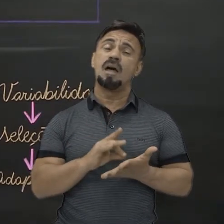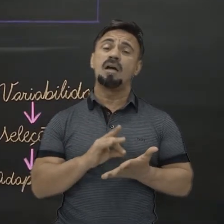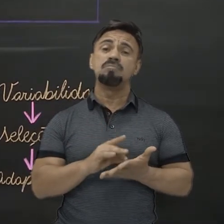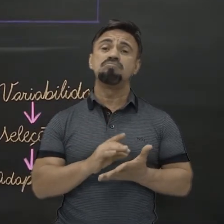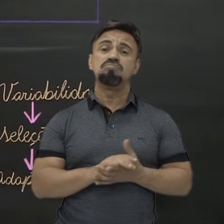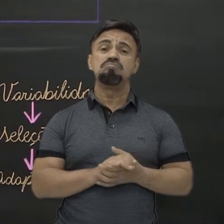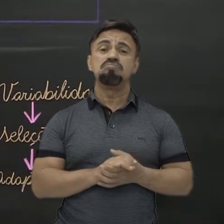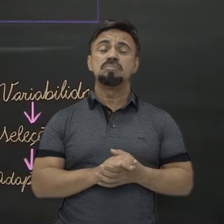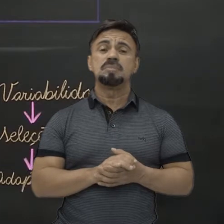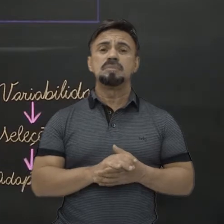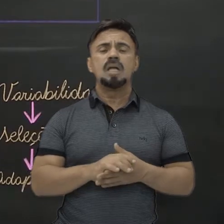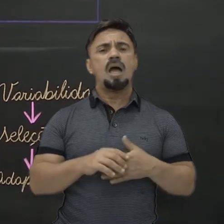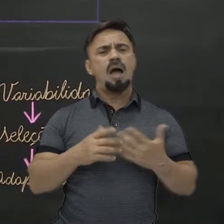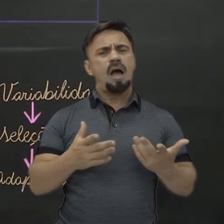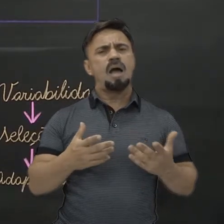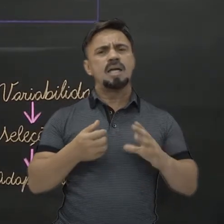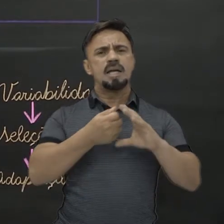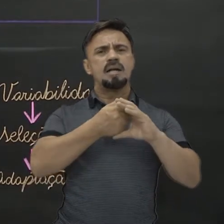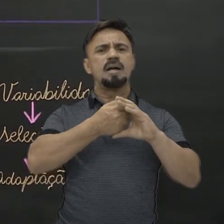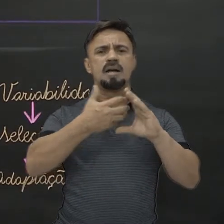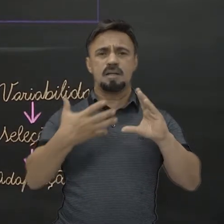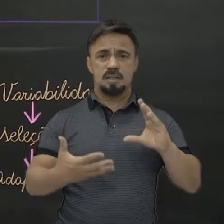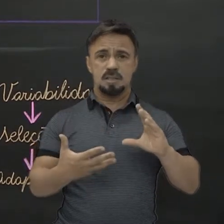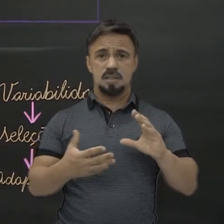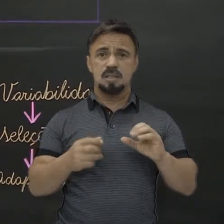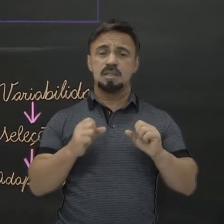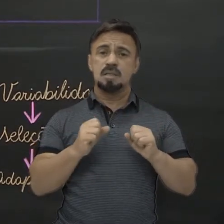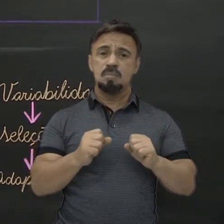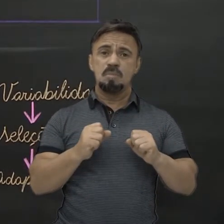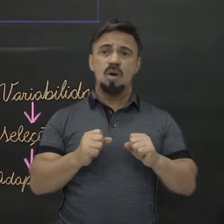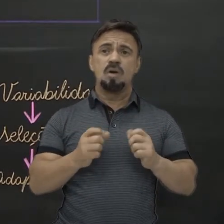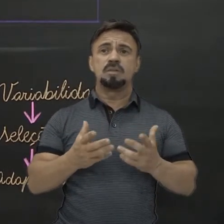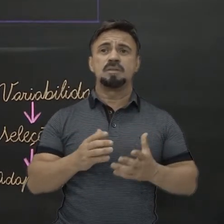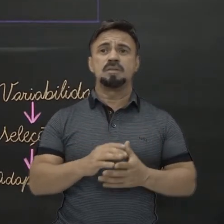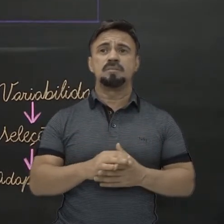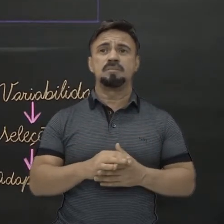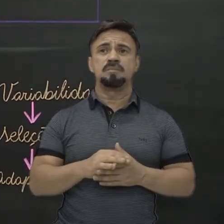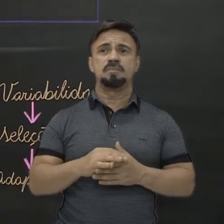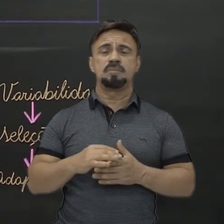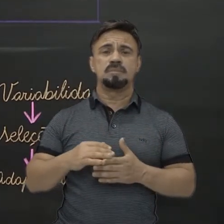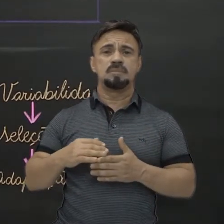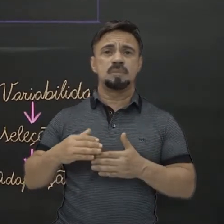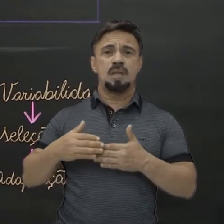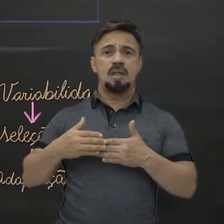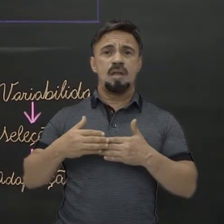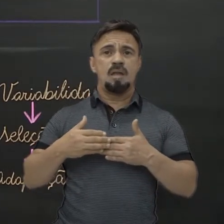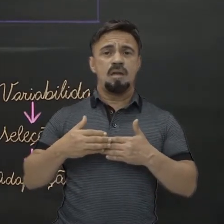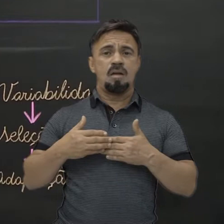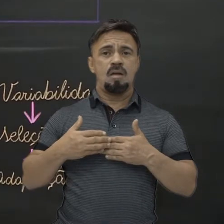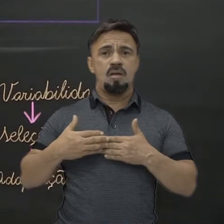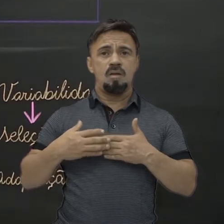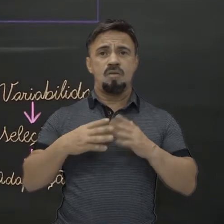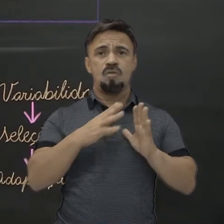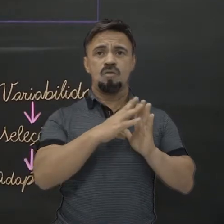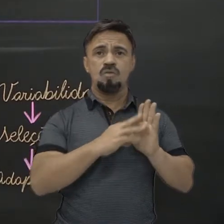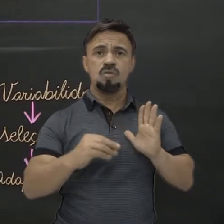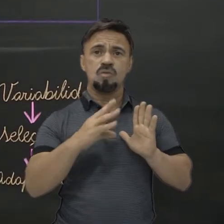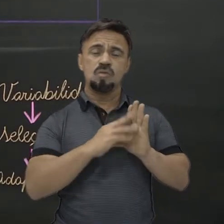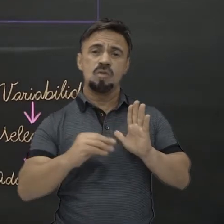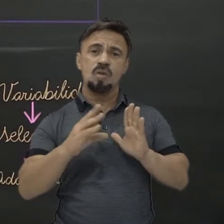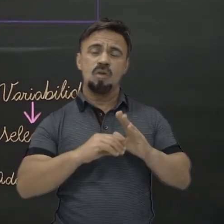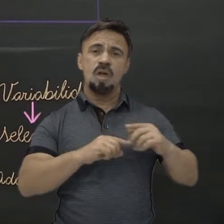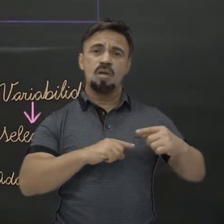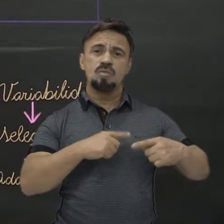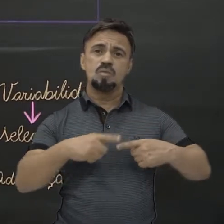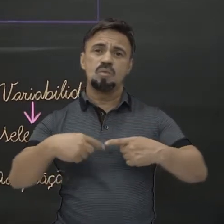ele adicionou, essa característica, ela poderia ser passada à frente. É a lei da transmissão